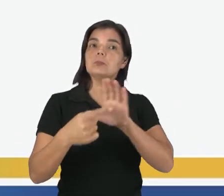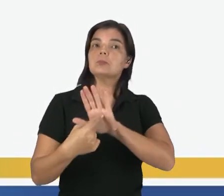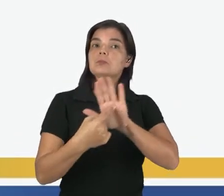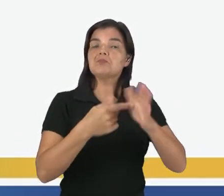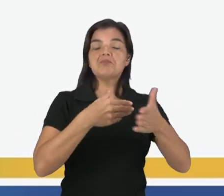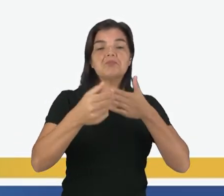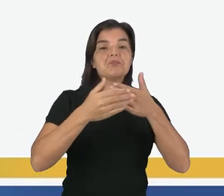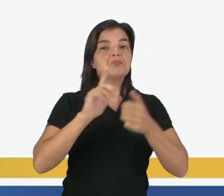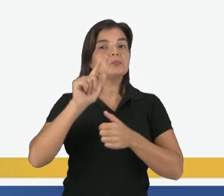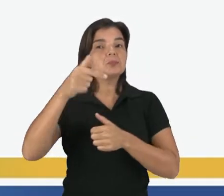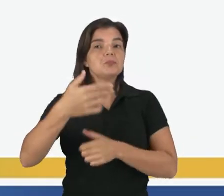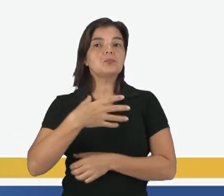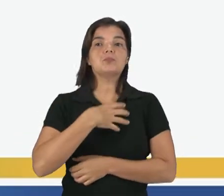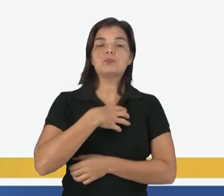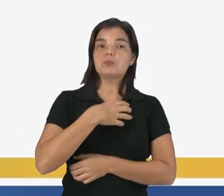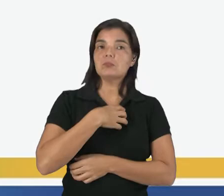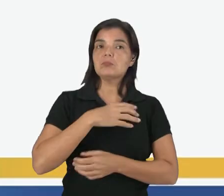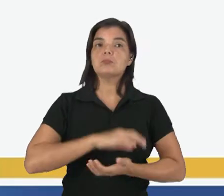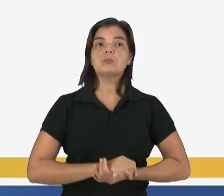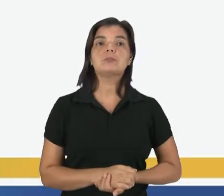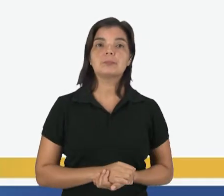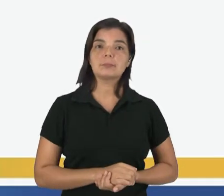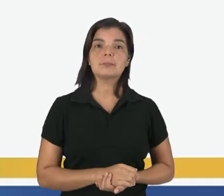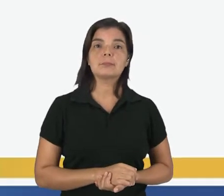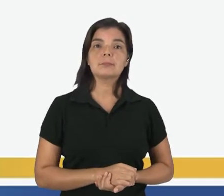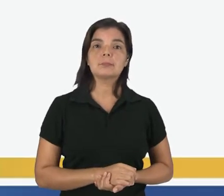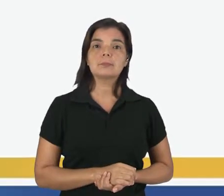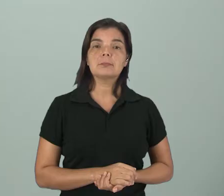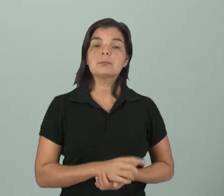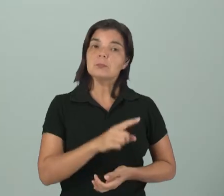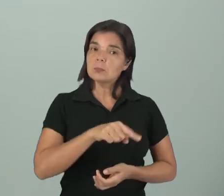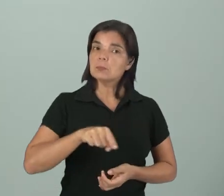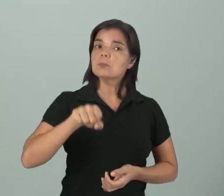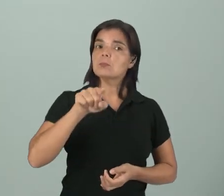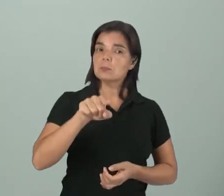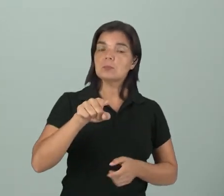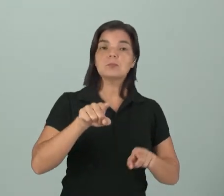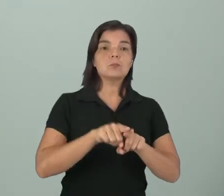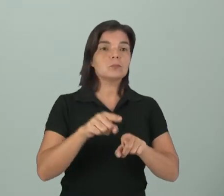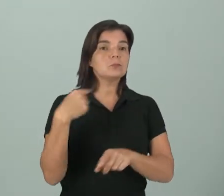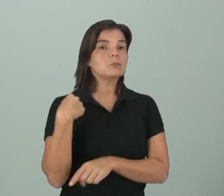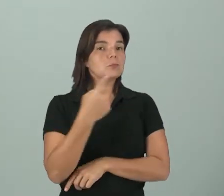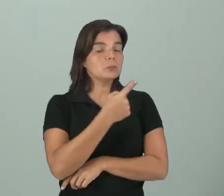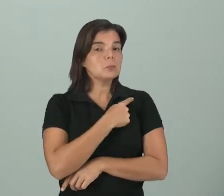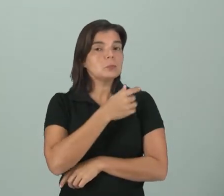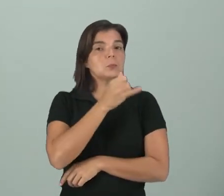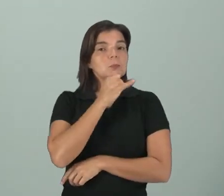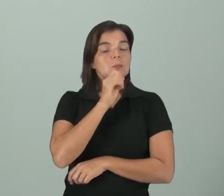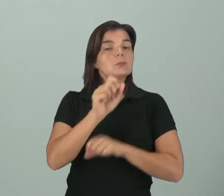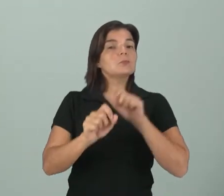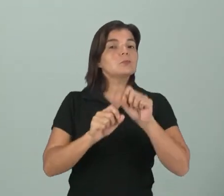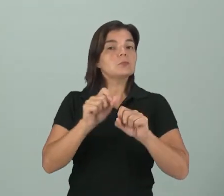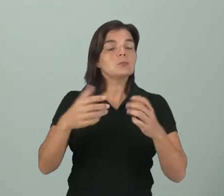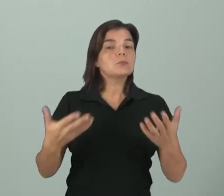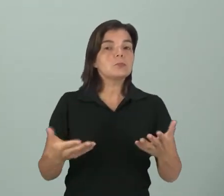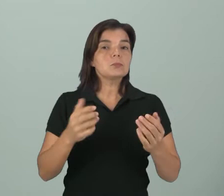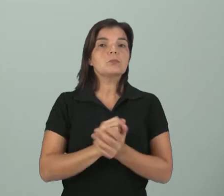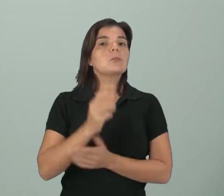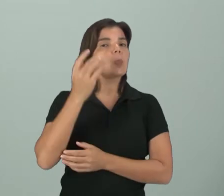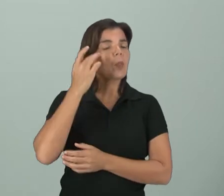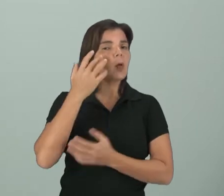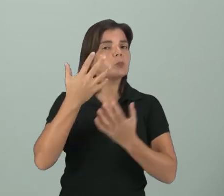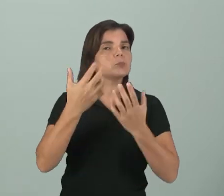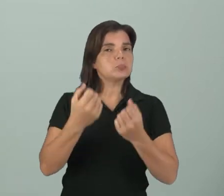pronunciar ou de se manifestar de qualquer outra forma. Nós, por exemplo, colocamos, né, aquilo que